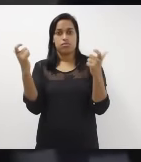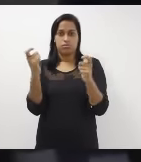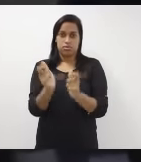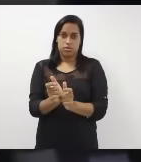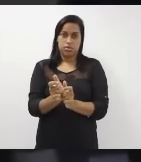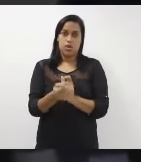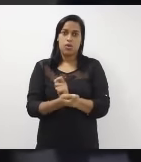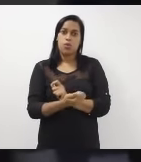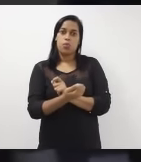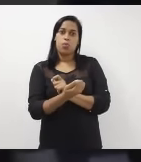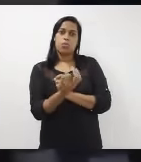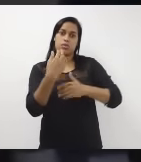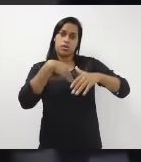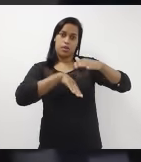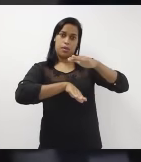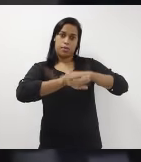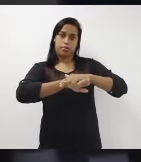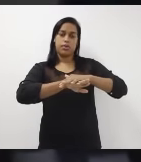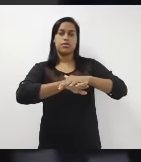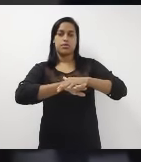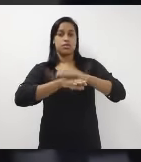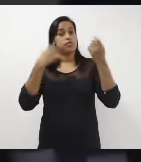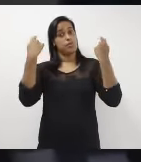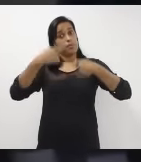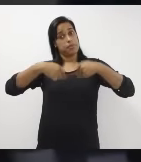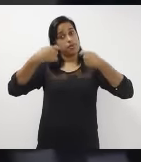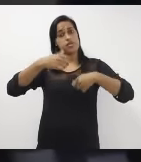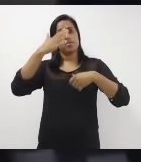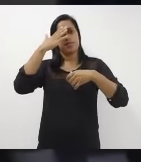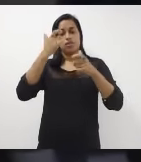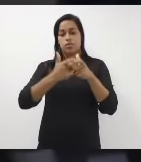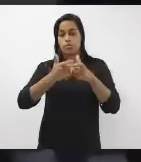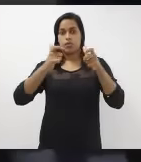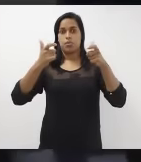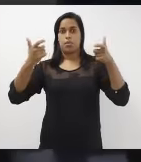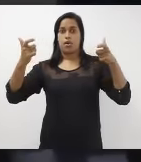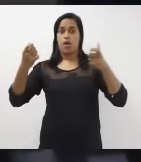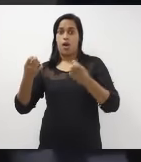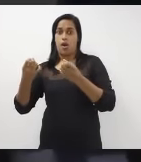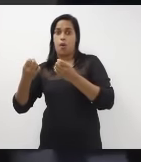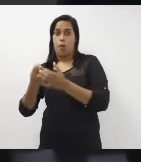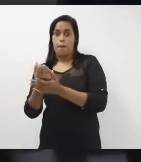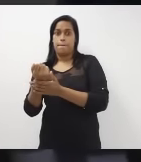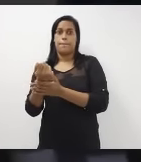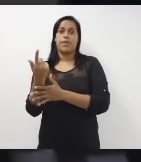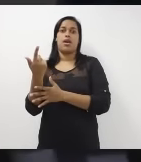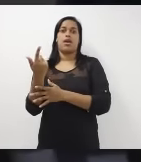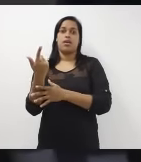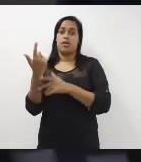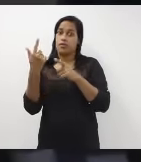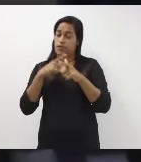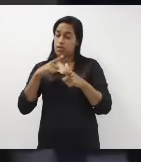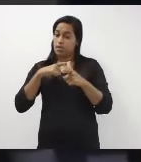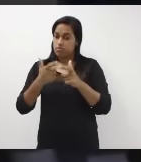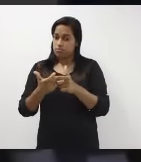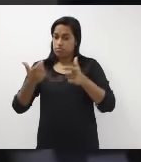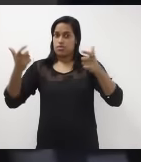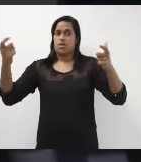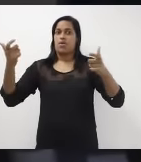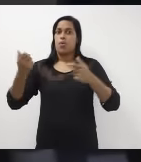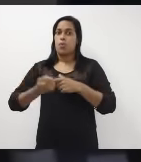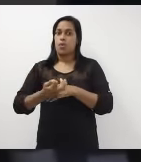custo de armazenagem, eu vou ter que levar em consideração que quanto maiores os lotes de compra, aí eu vou ter um maior custo, onde é que eu